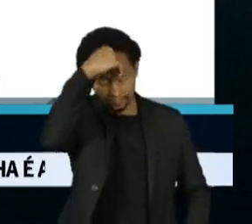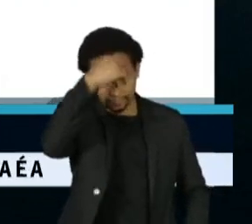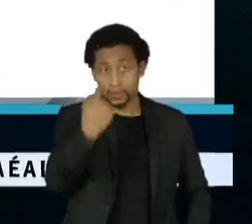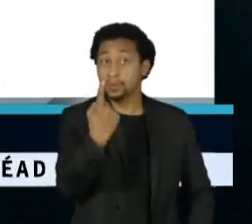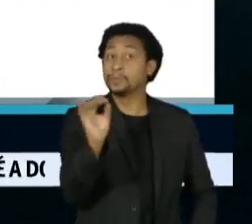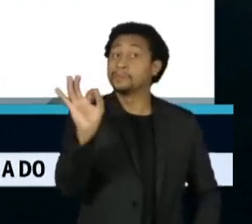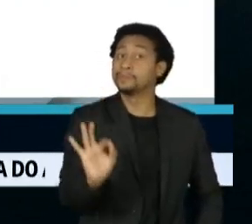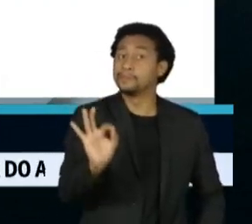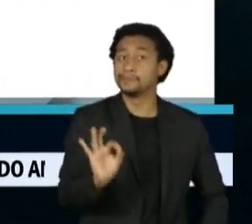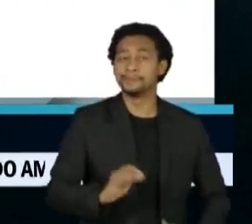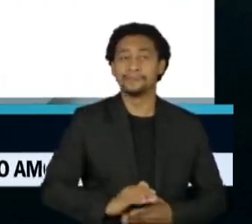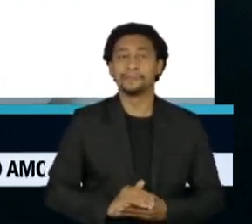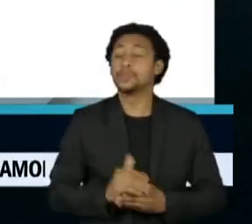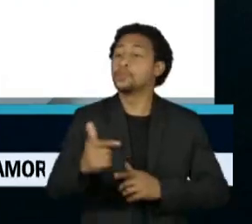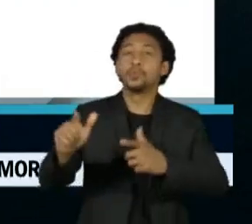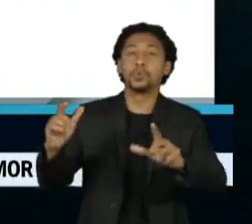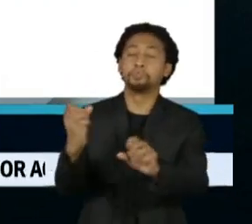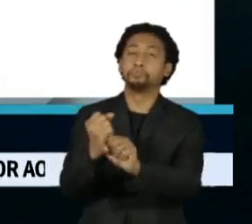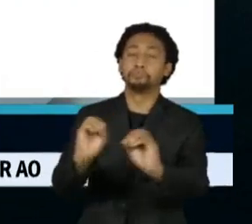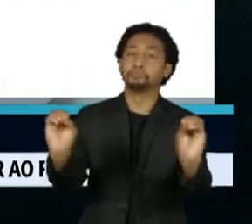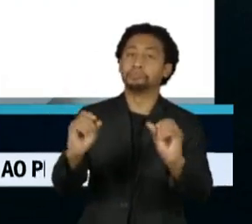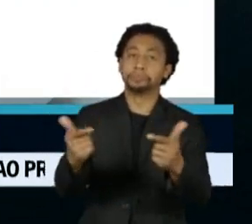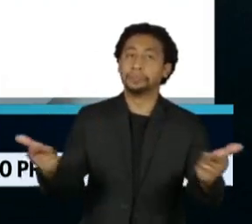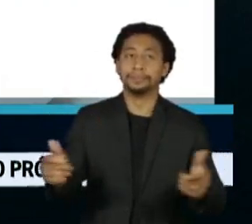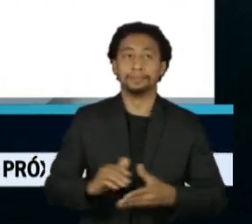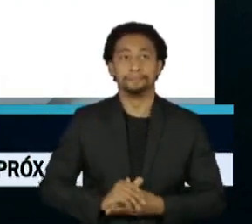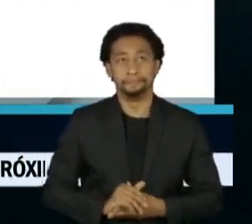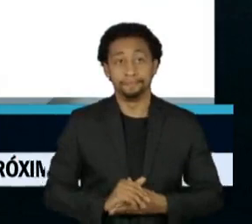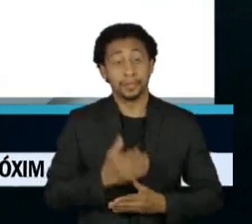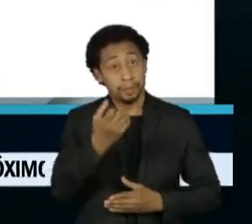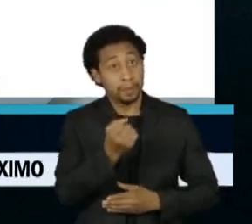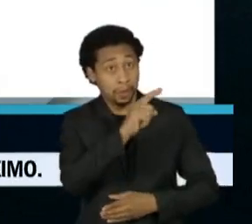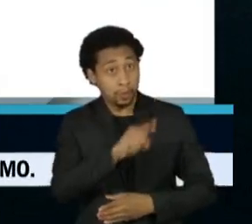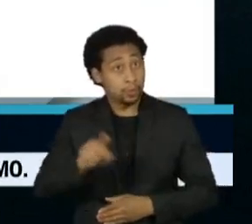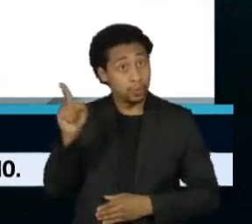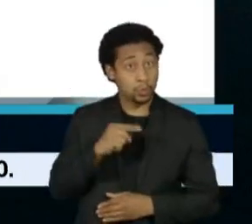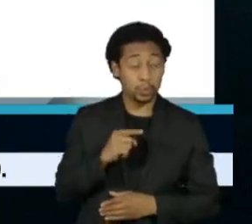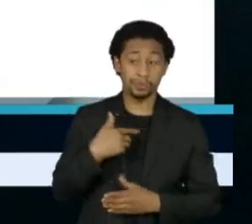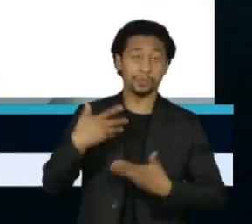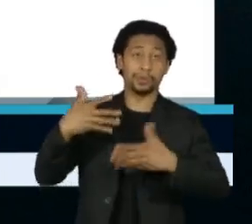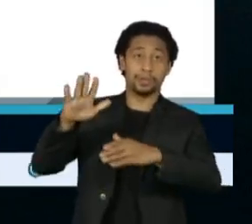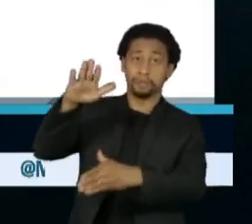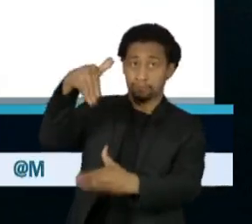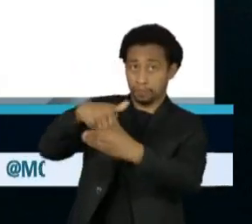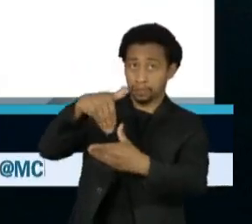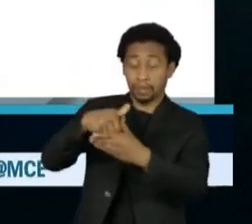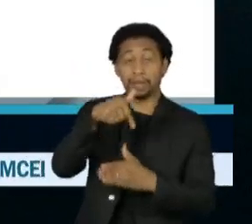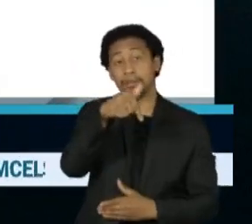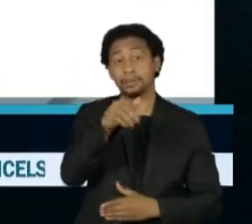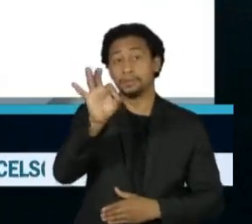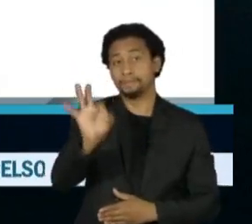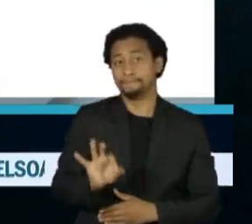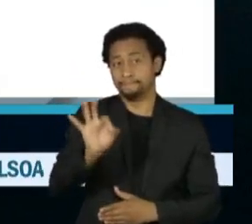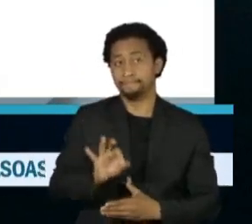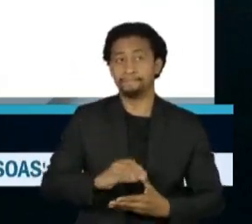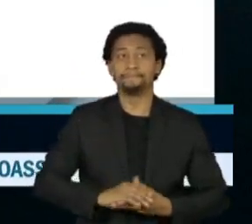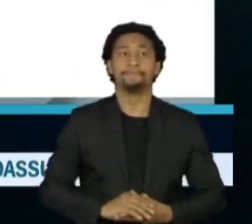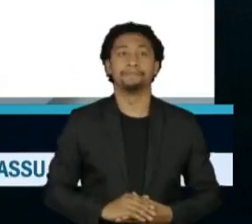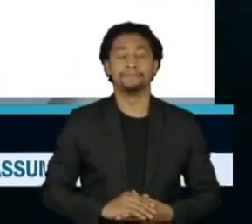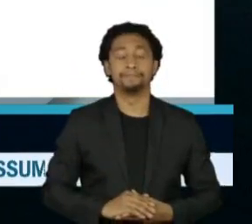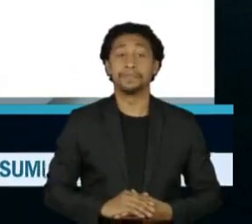Dávila, 1%. Os demais não pontuaram. Brancos, nulos e os que não pretendem votar são